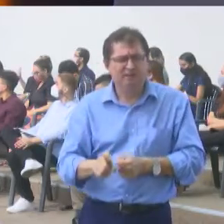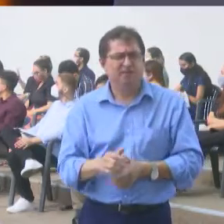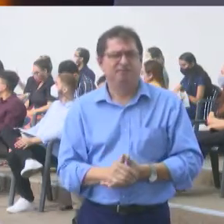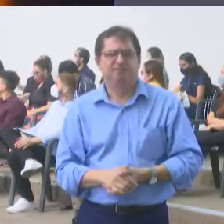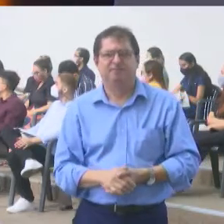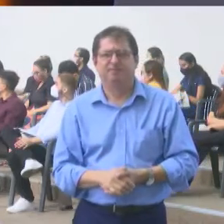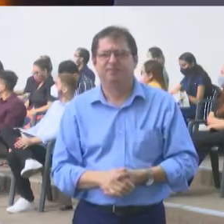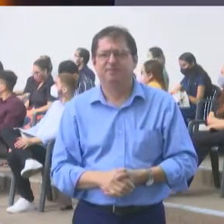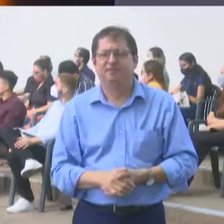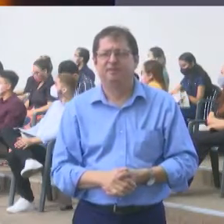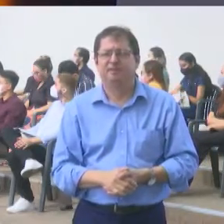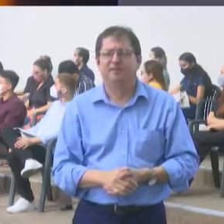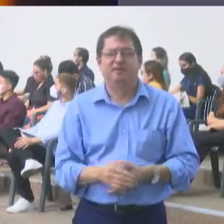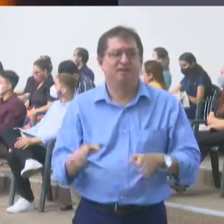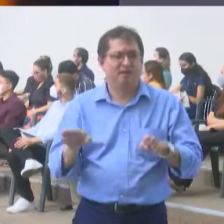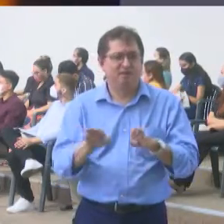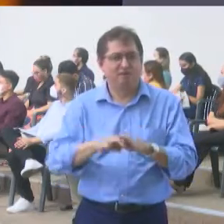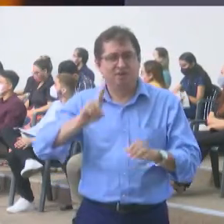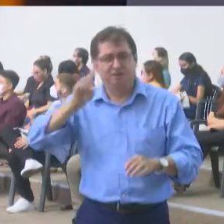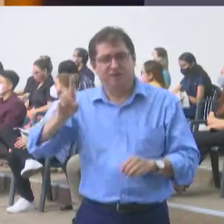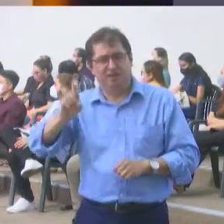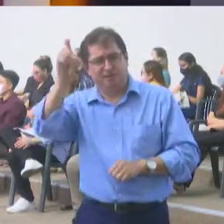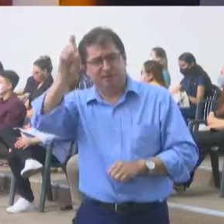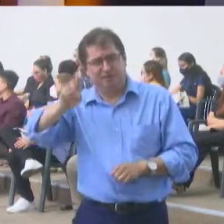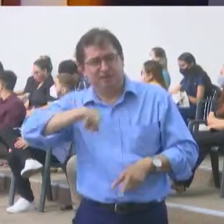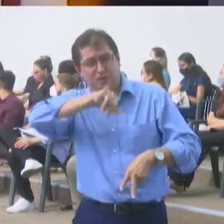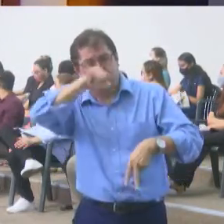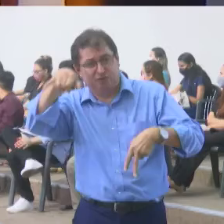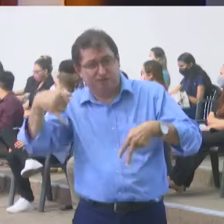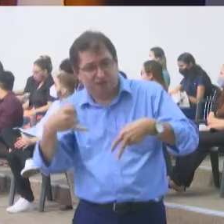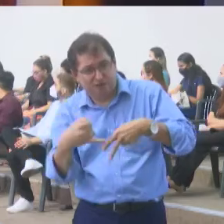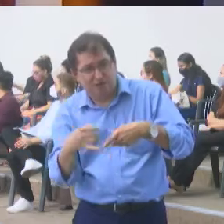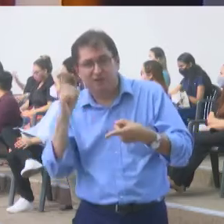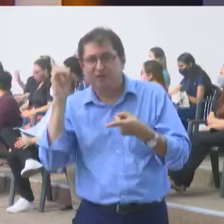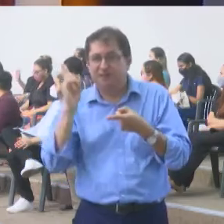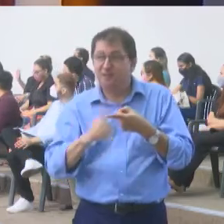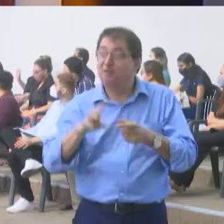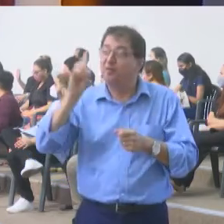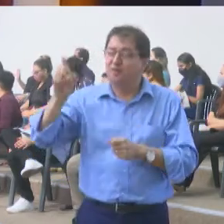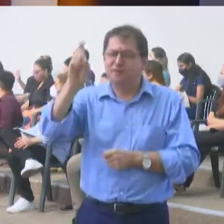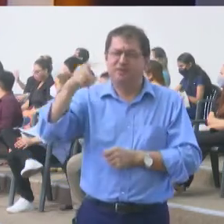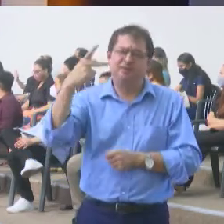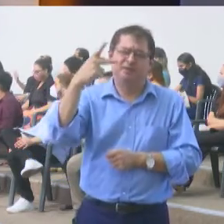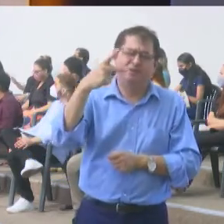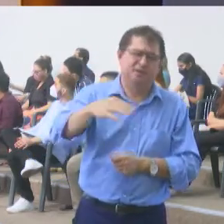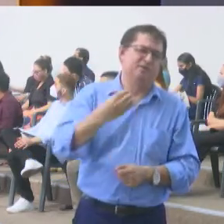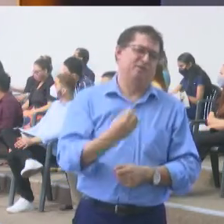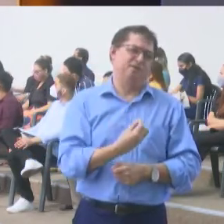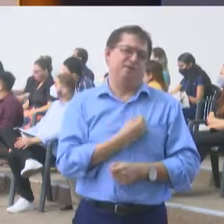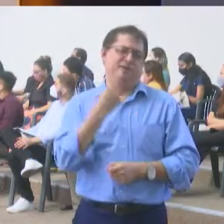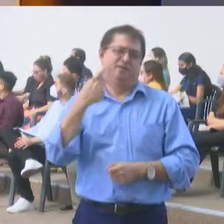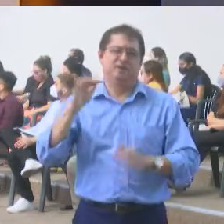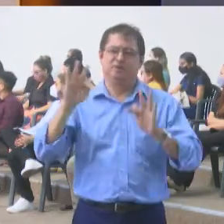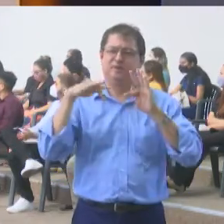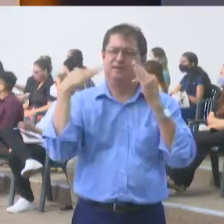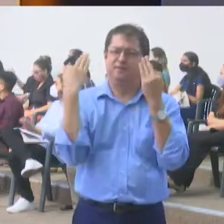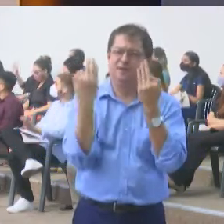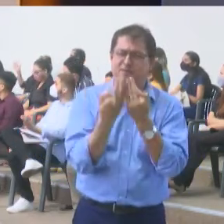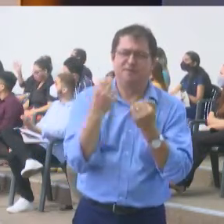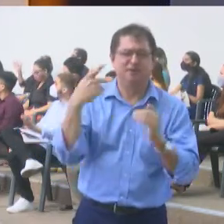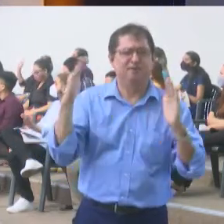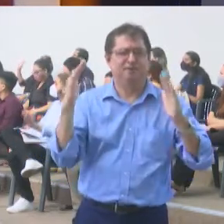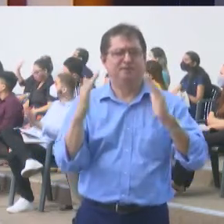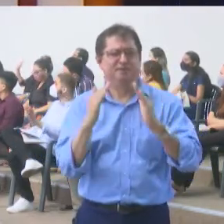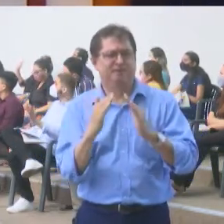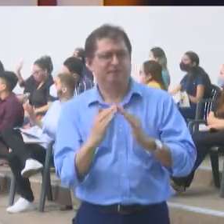assim como Deus foi com Jacó, seja com vocês. Assim como Deus foi com Jacó, assim como Deus foi Boaz, que ele seja com cada um de vocês que